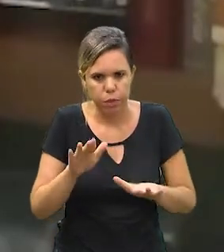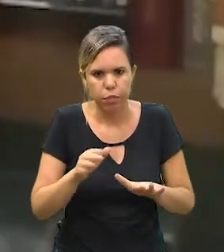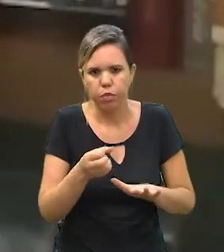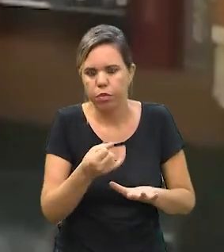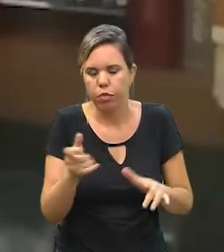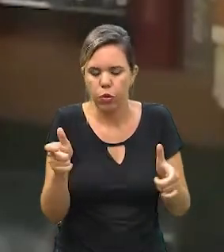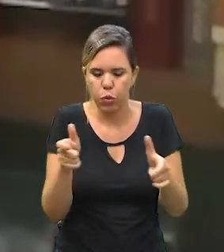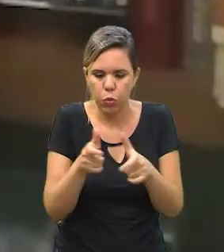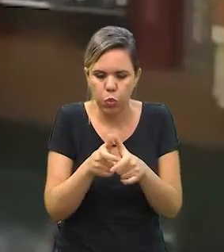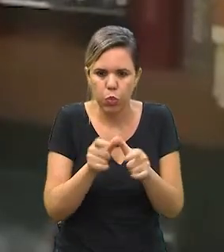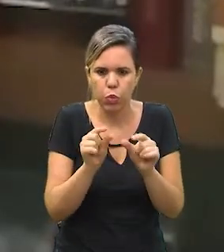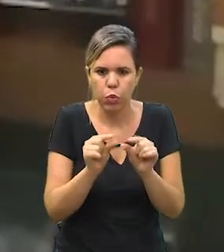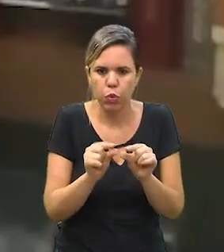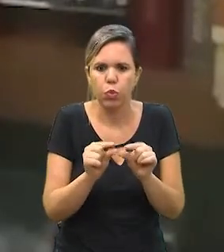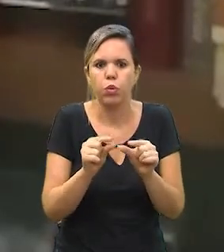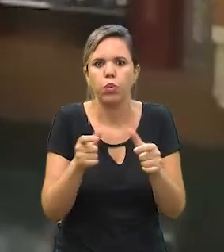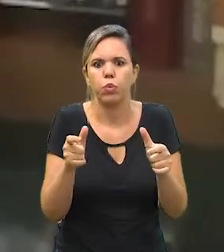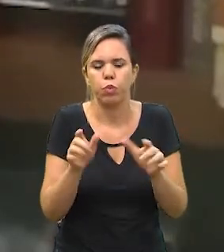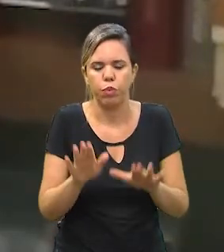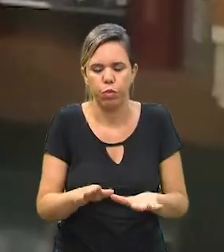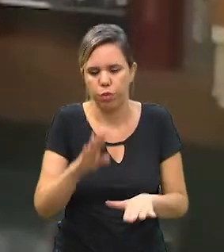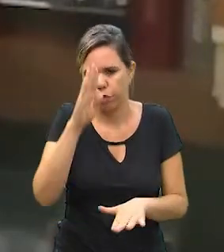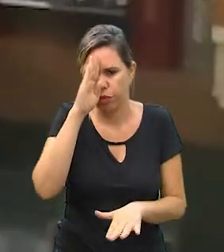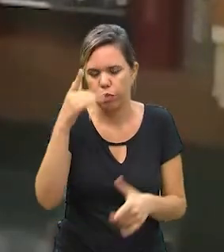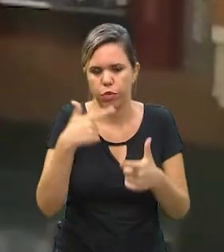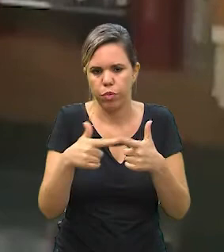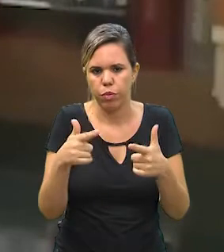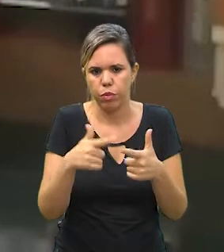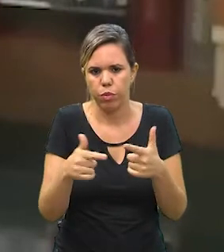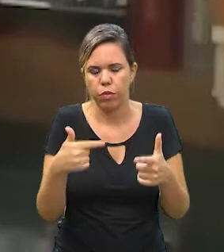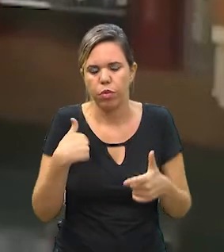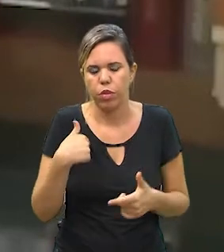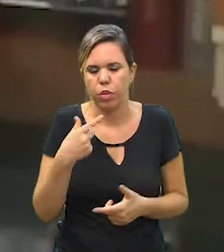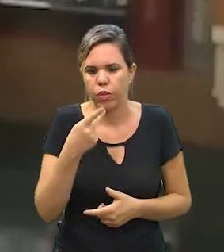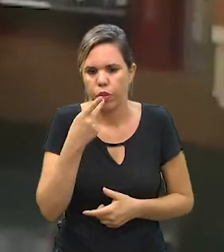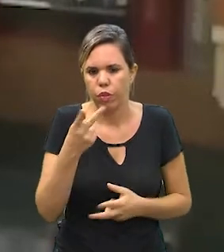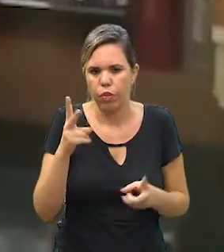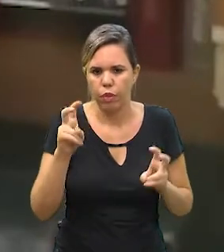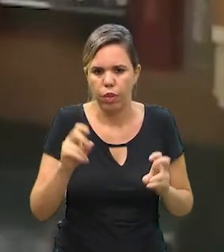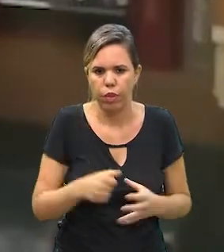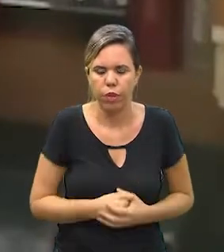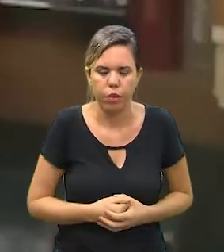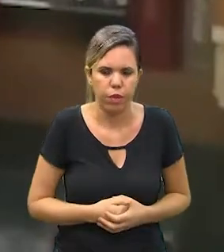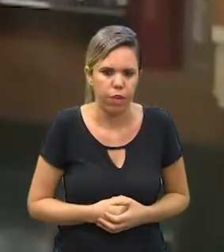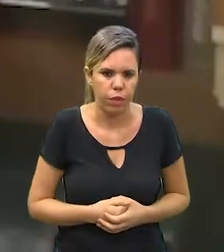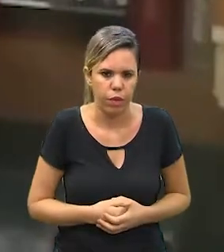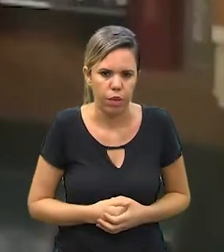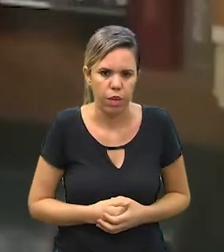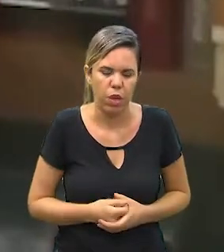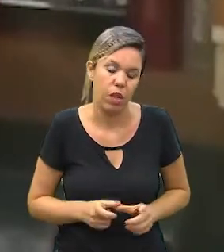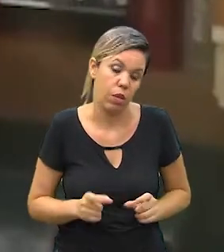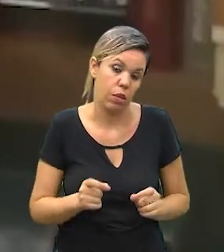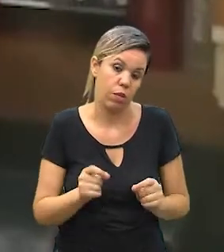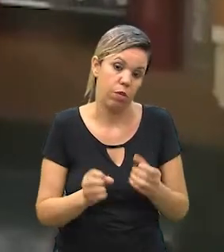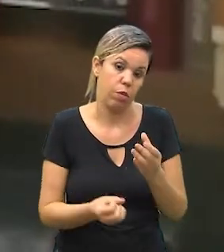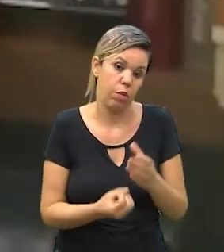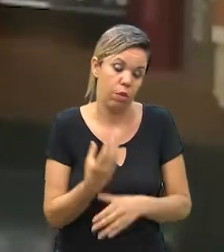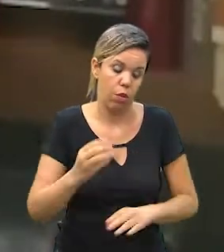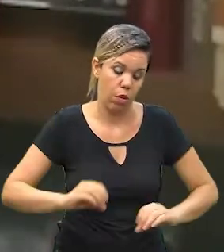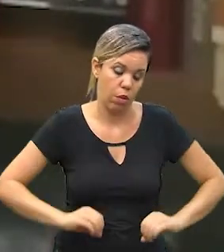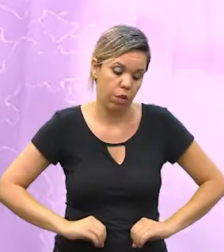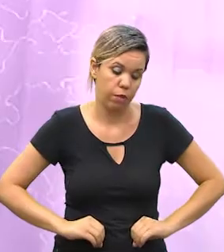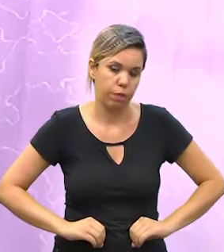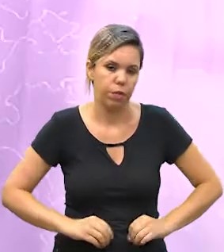e a principal complicação que a gente teria aí seria os tumores malignos do ovário,